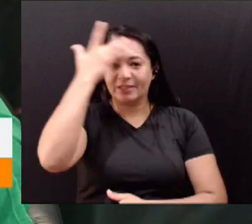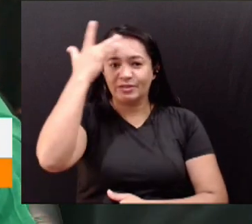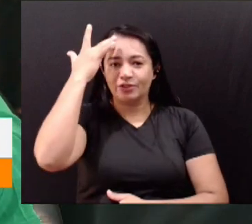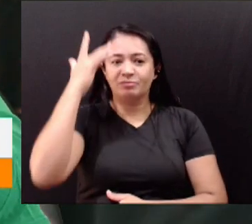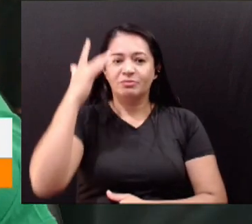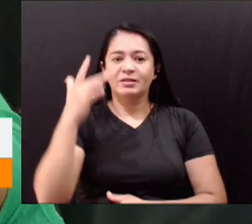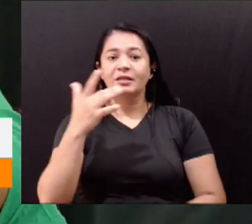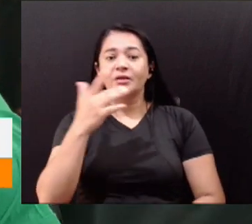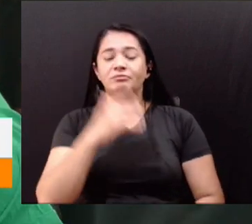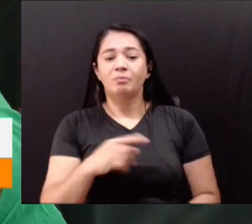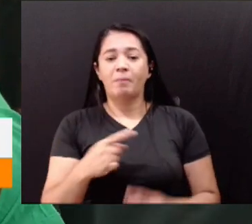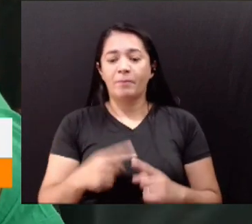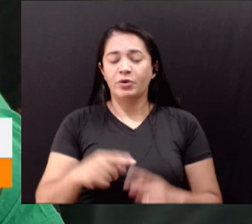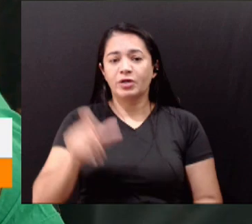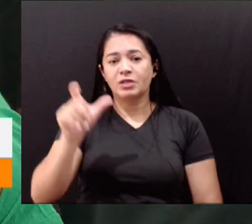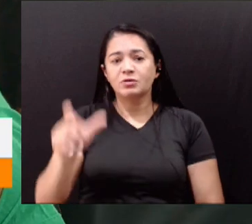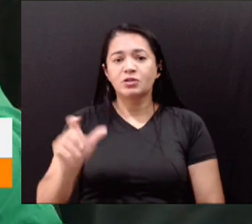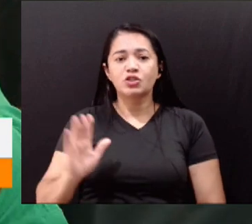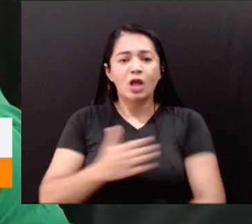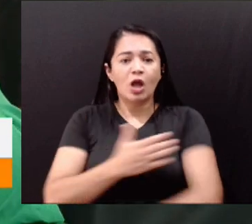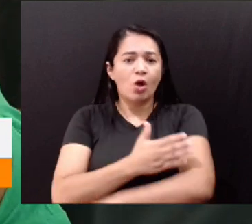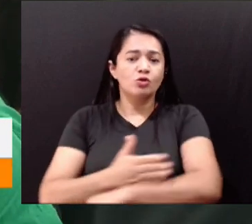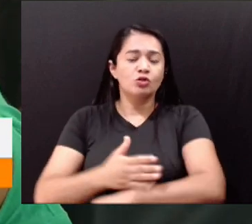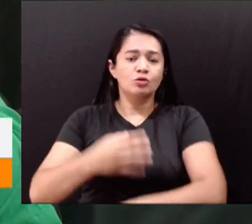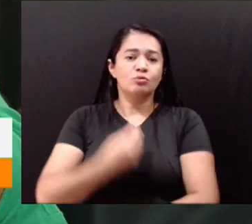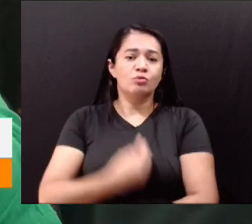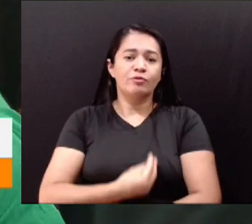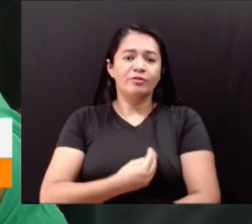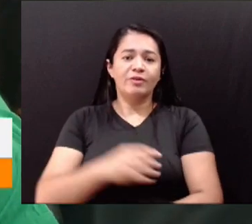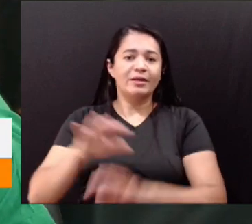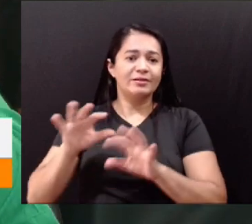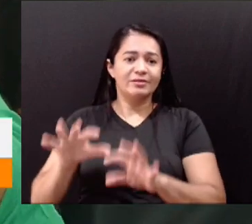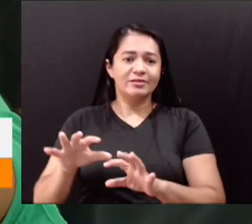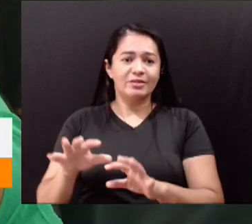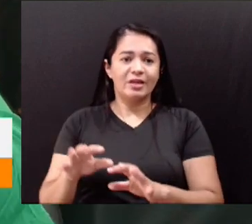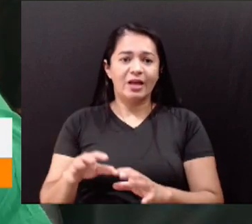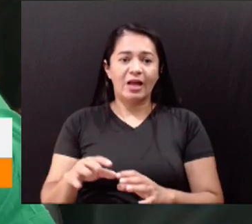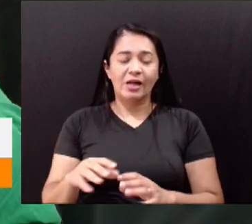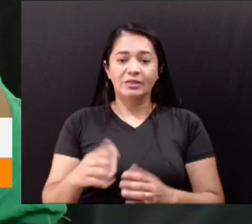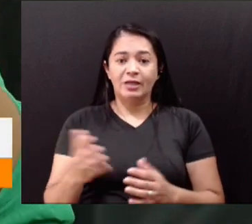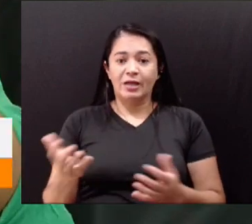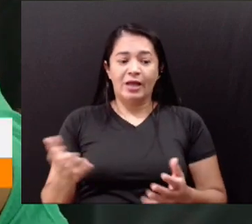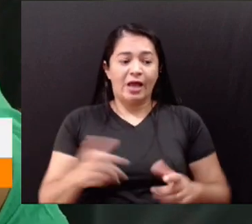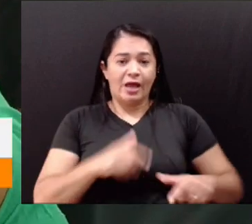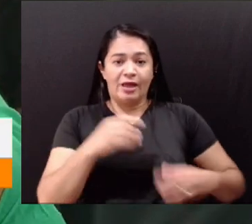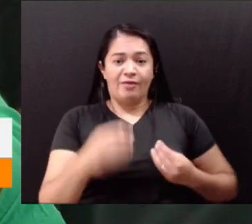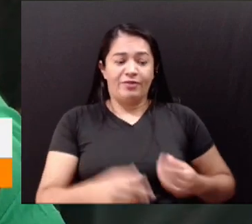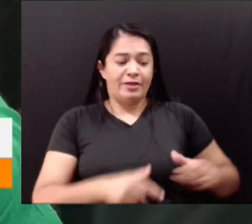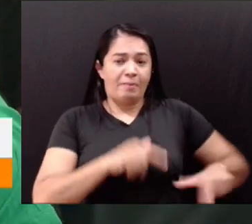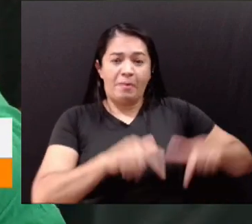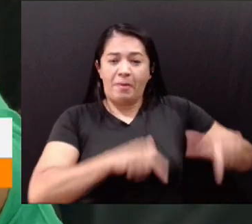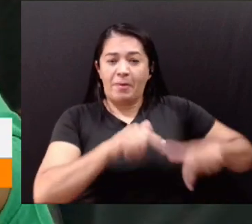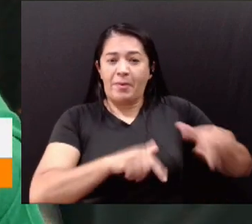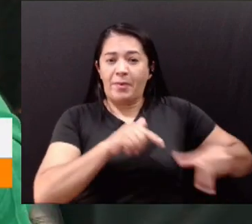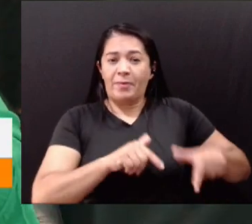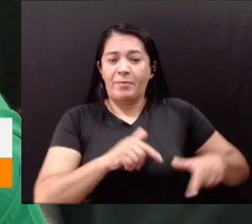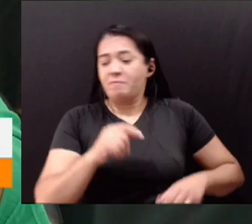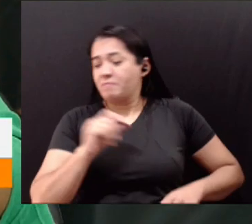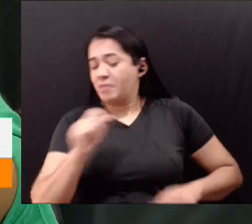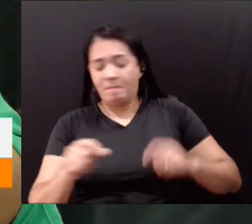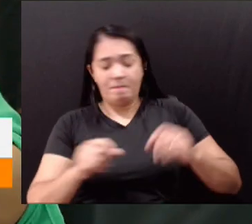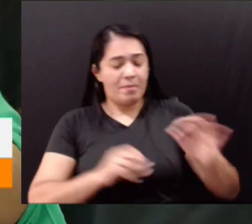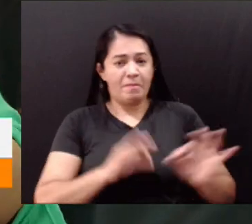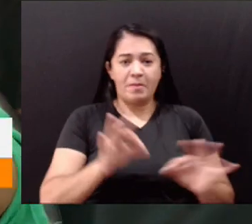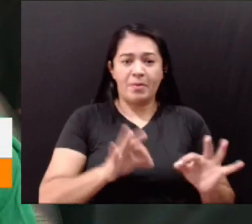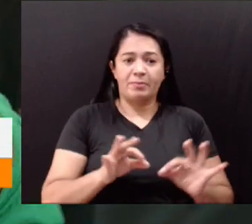de uma forma, e aí do dia para a noite, às vezes é aquela corrida, né, aquela corrida, eu vou conseguir me aposentar, vou lá, mexo com os papéis, tal, pá,